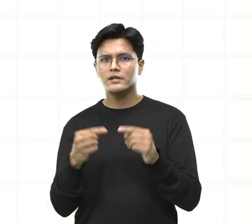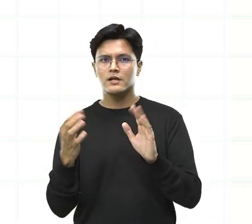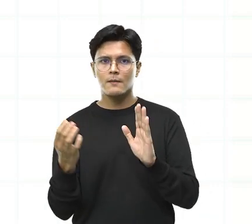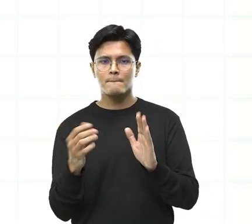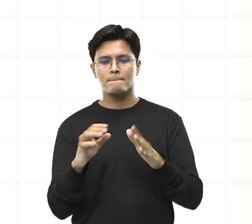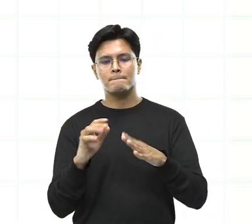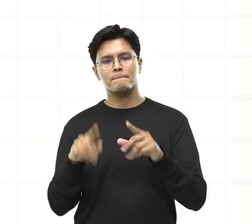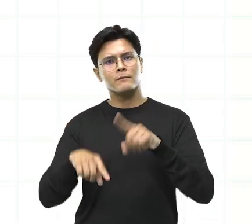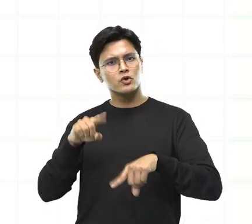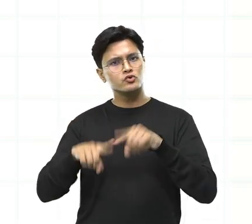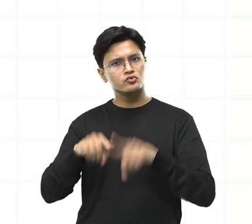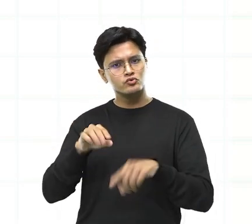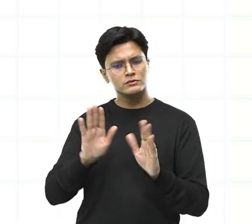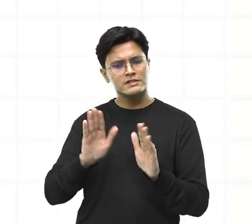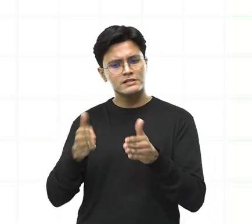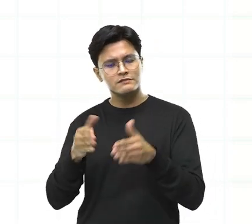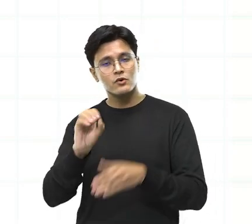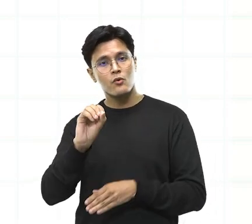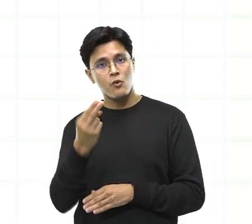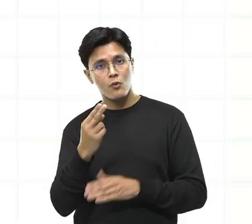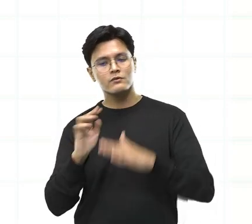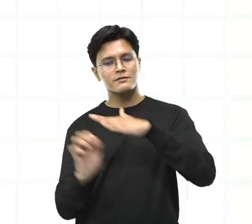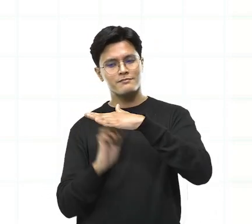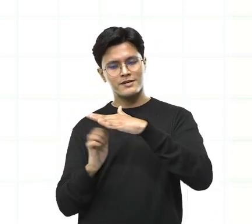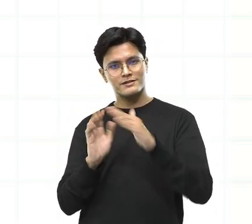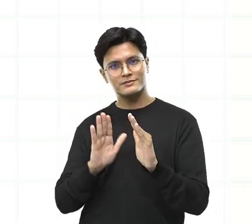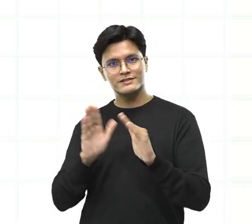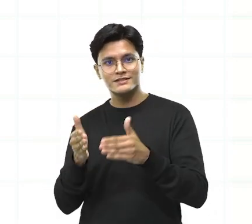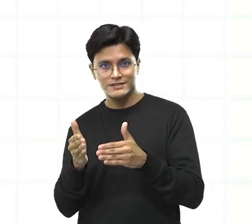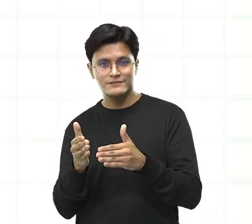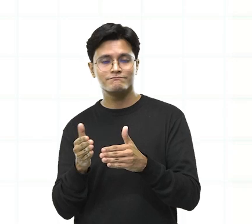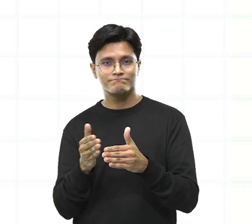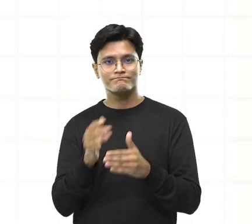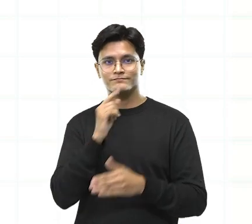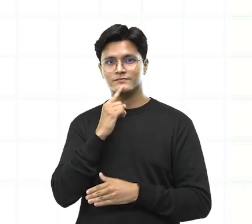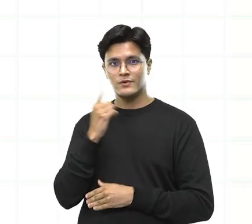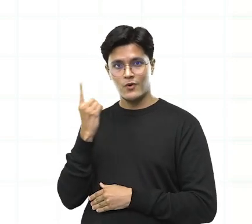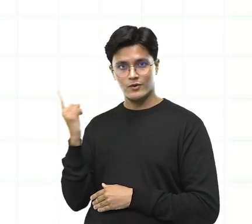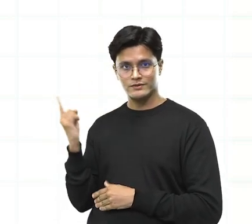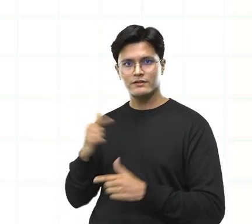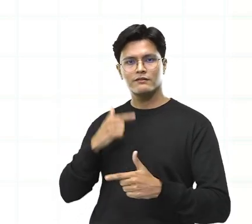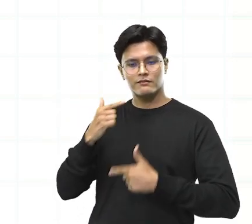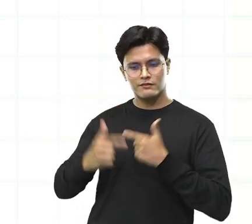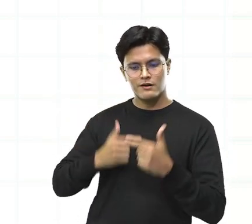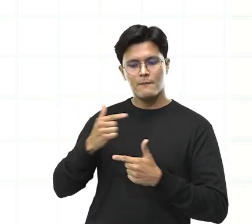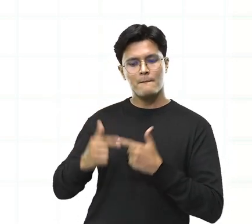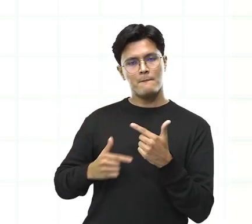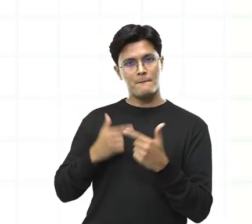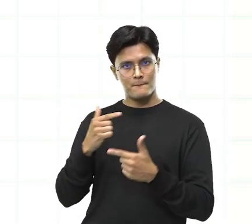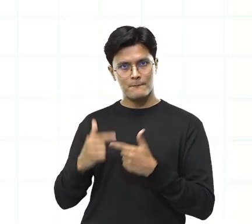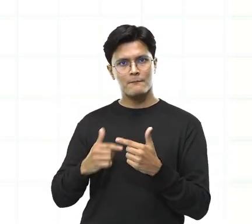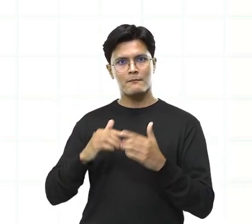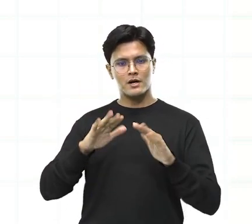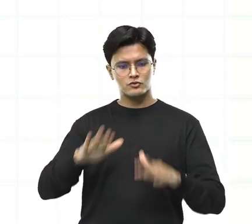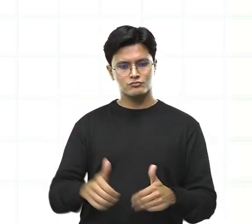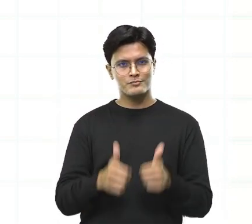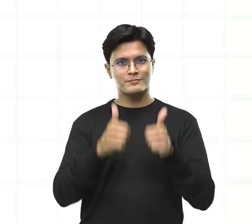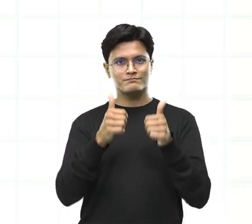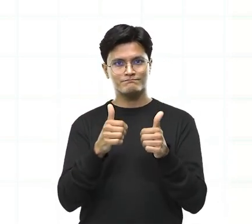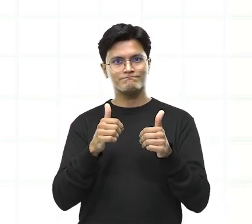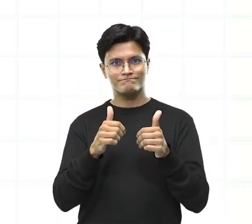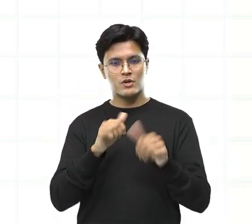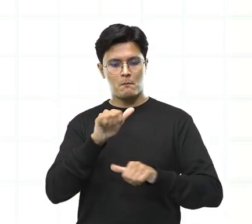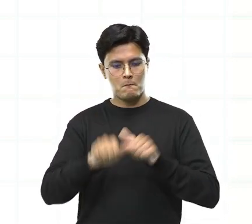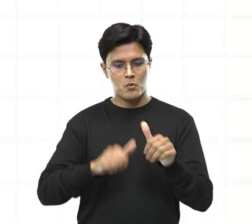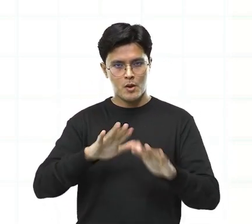uma empresa. Então, o slogan aqui, trabalho que transforma, né? Muito se foi usado aí pelo governo do estado